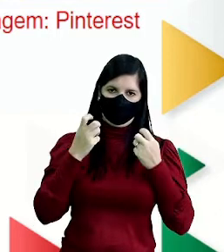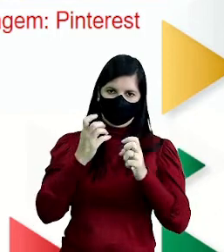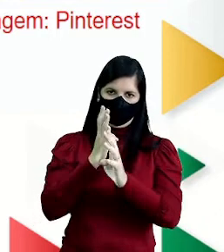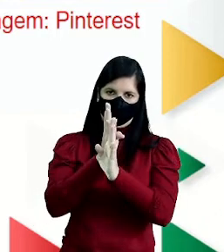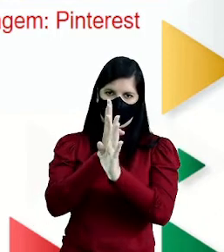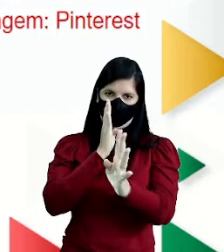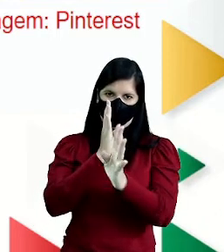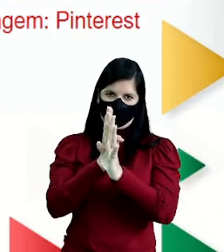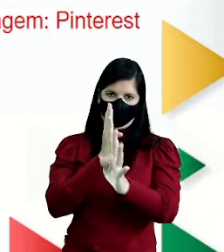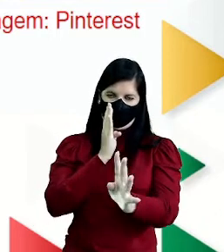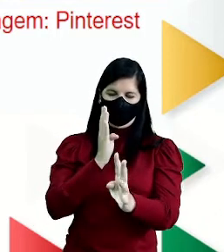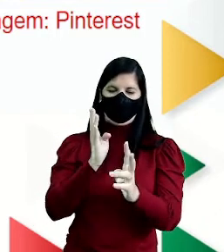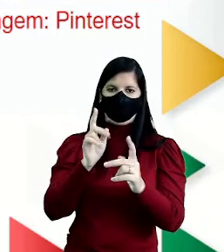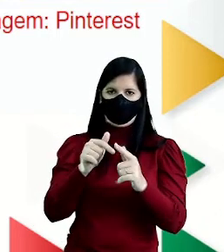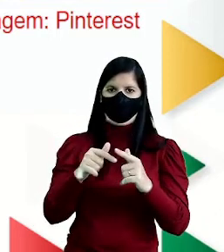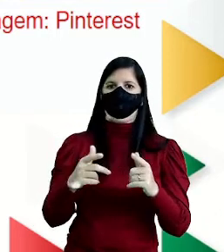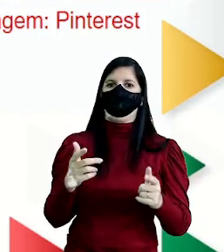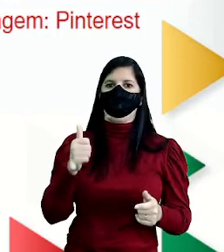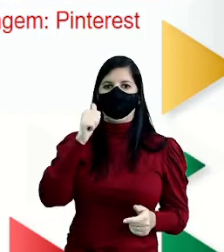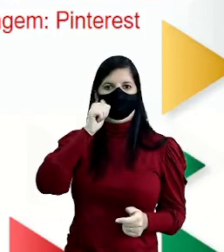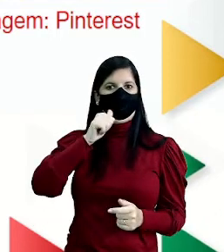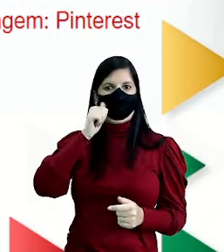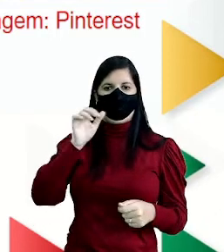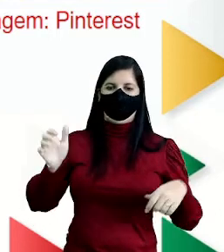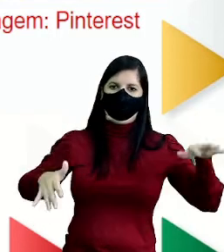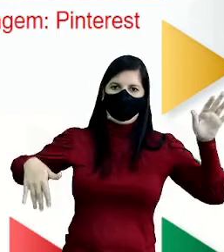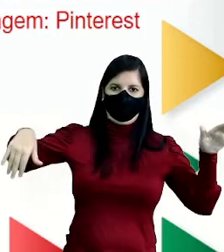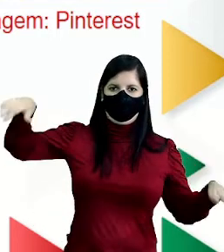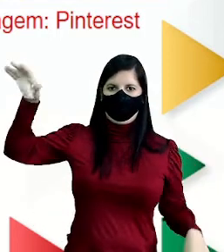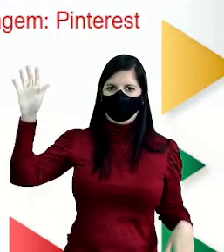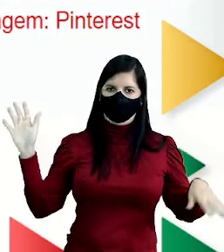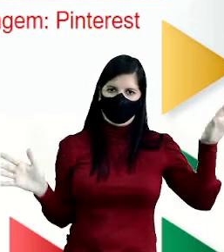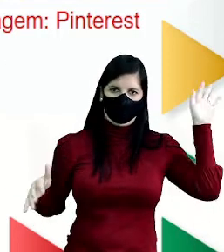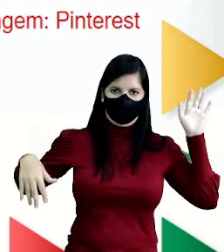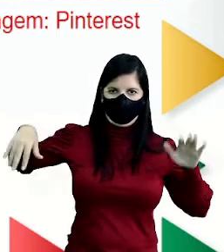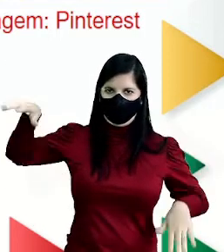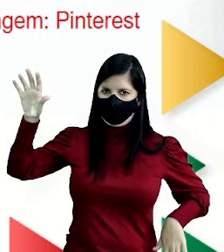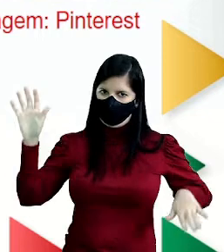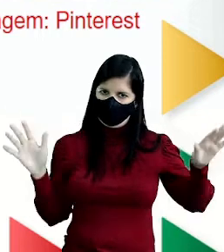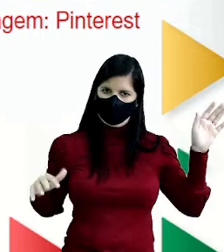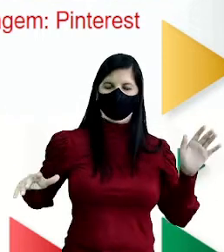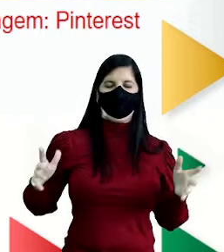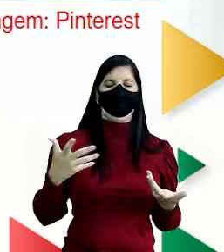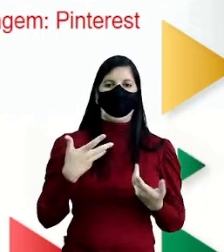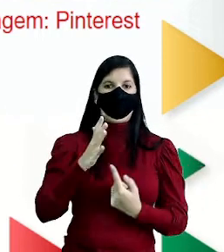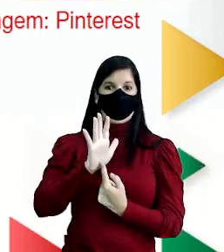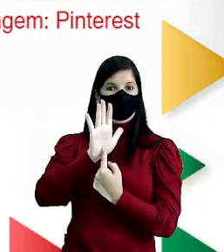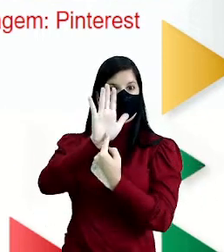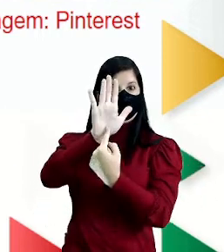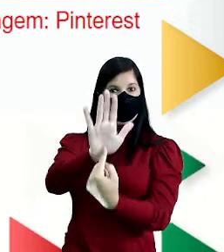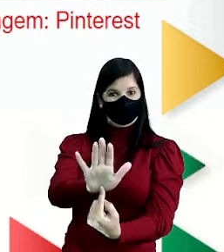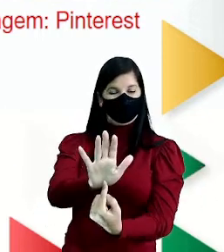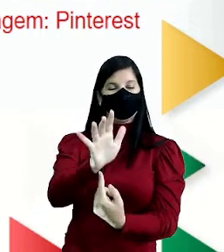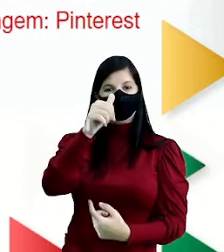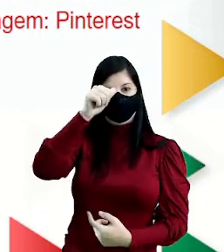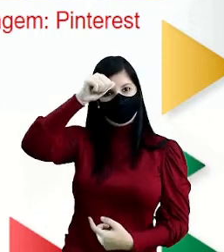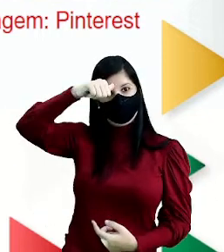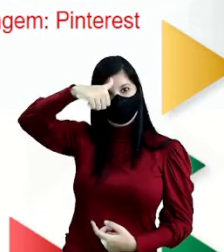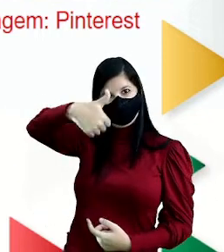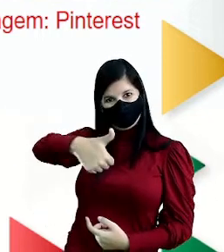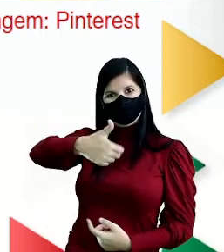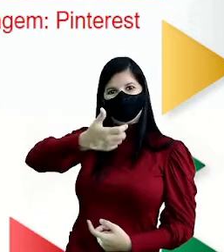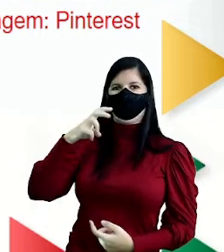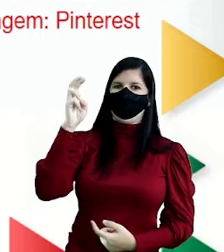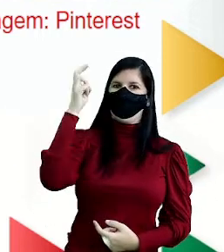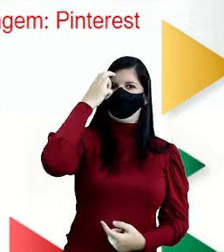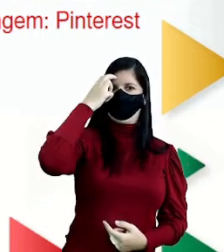pouco pequena, mas a gente vê, né, que então elas, como elas dançam, né? Para os indianos, né? Então,